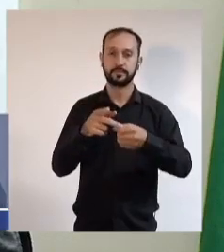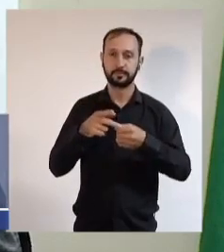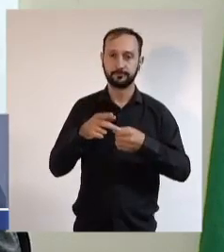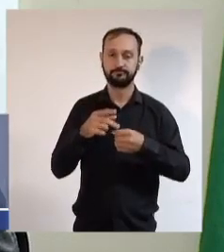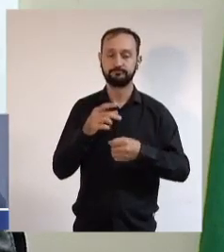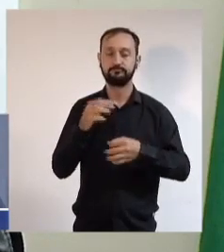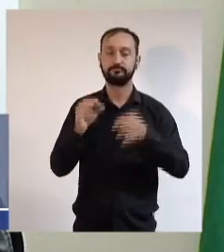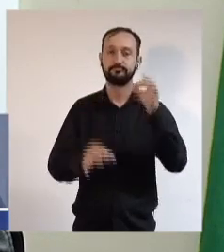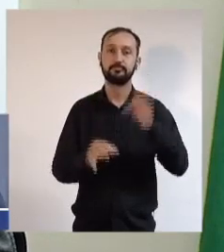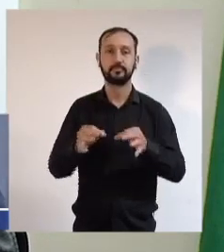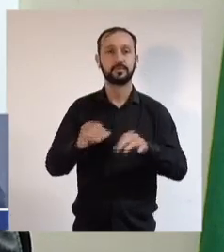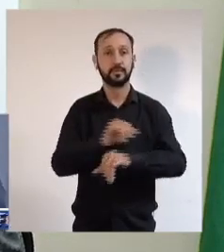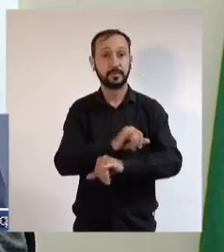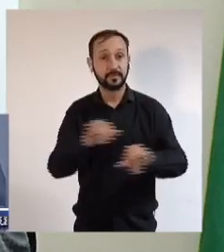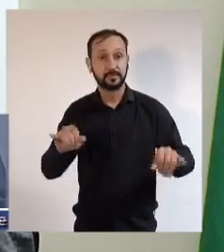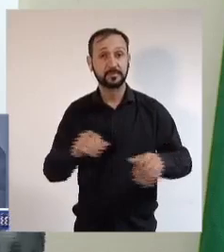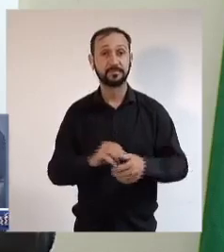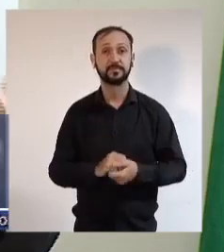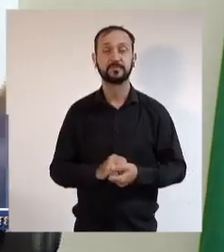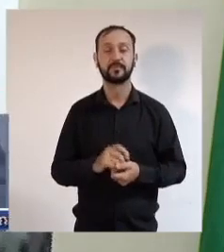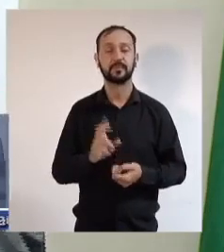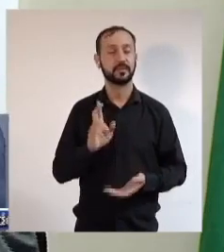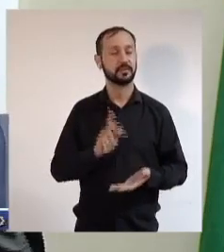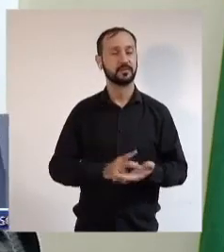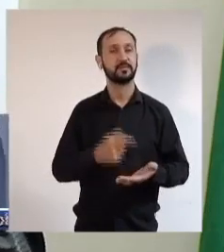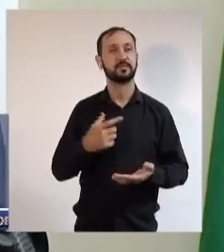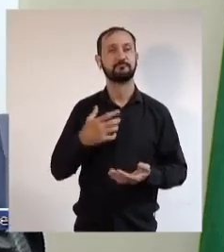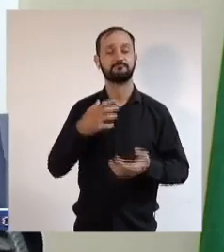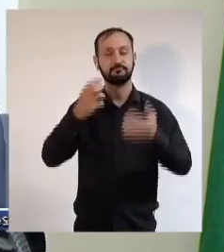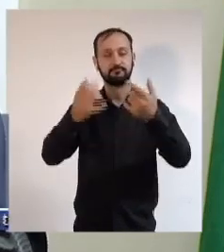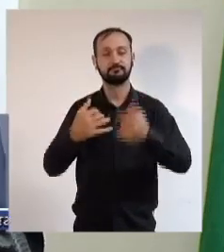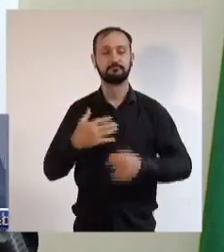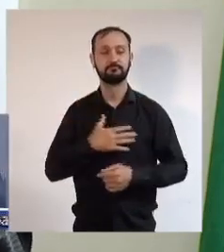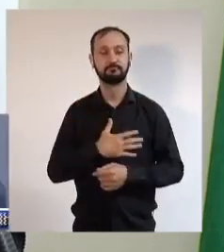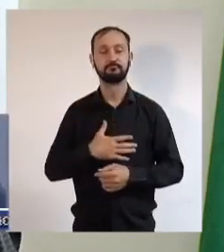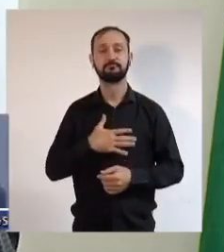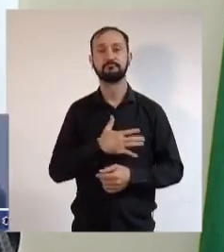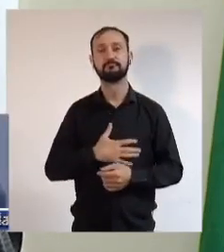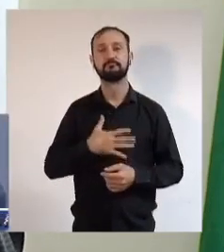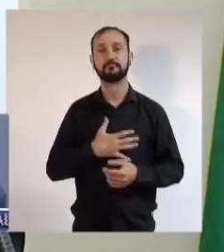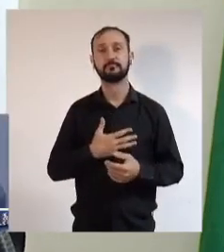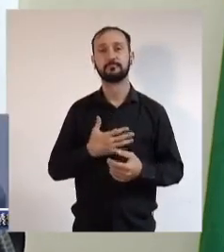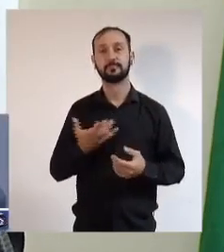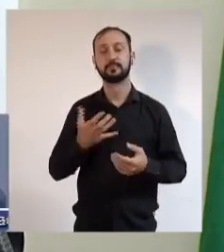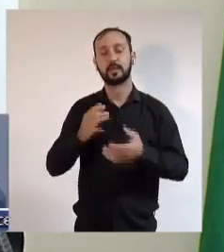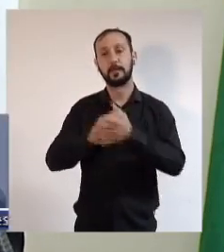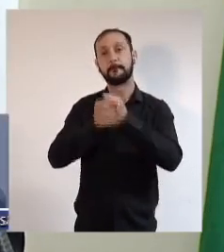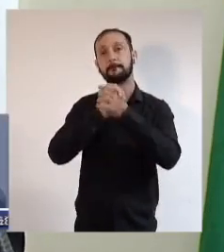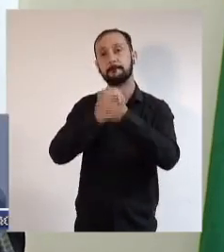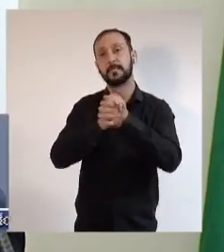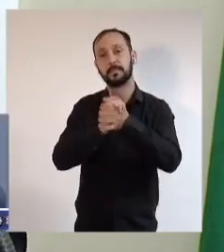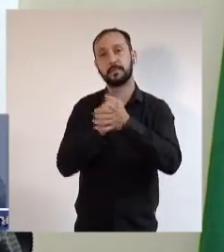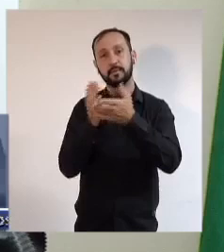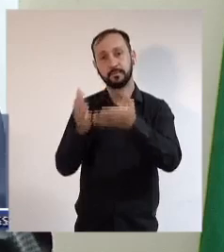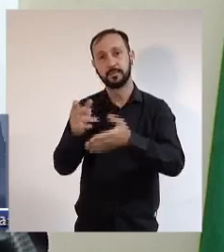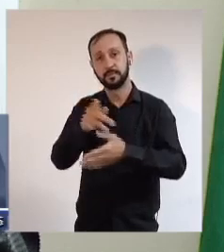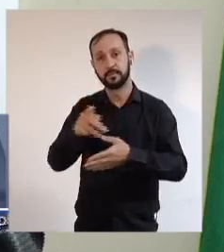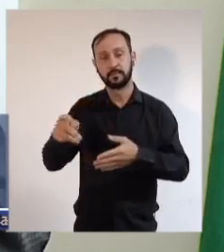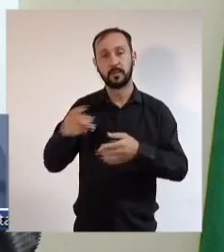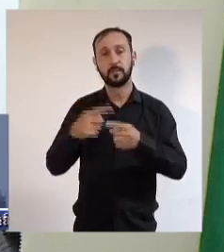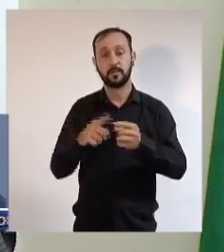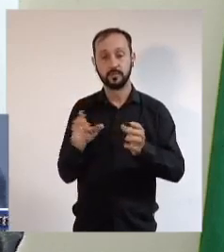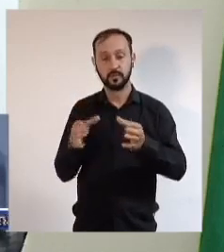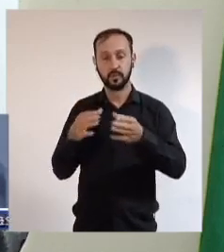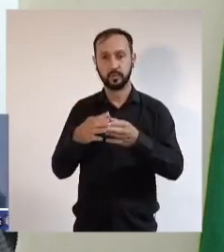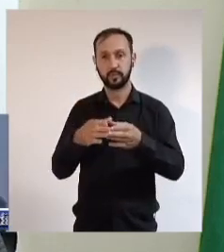todos vocês dizer que é uma satisfação muito grande ver parabenizar o presidente por que o grande mérito essa frente parlamentar